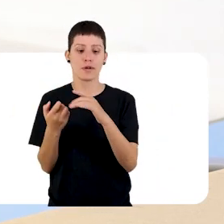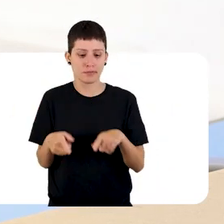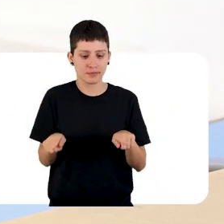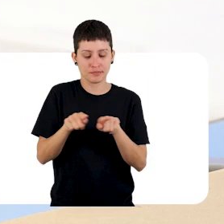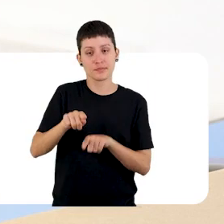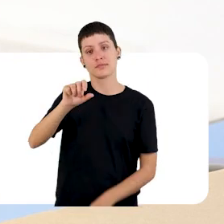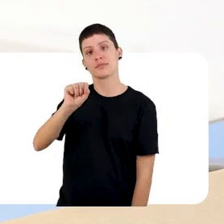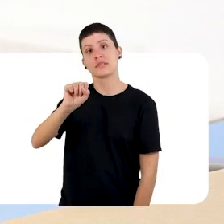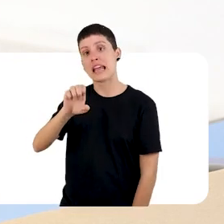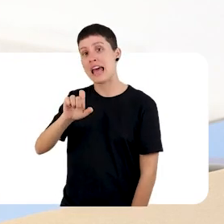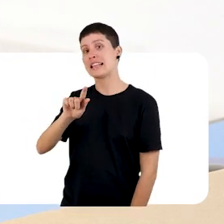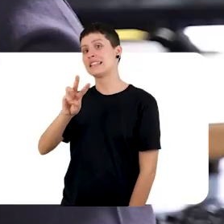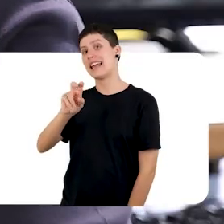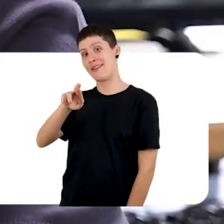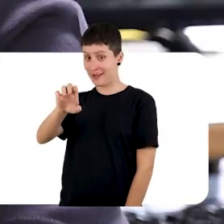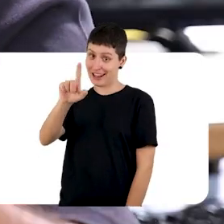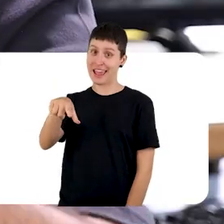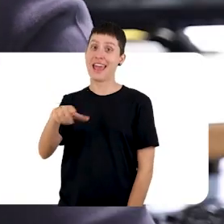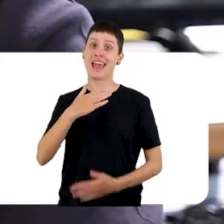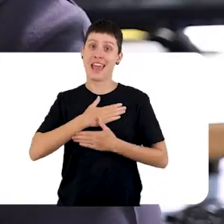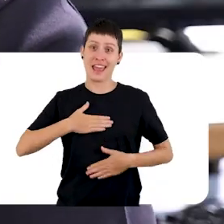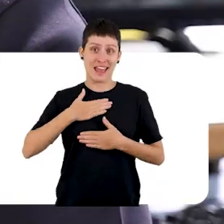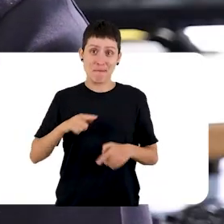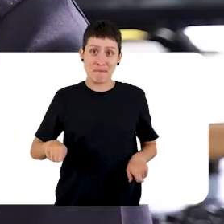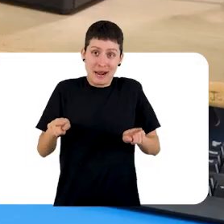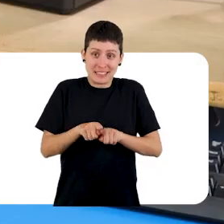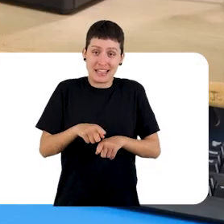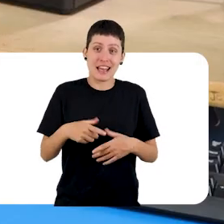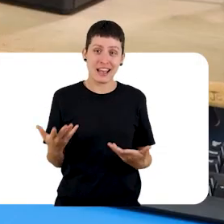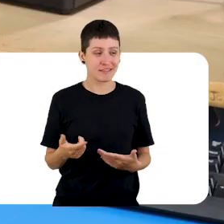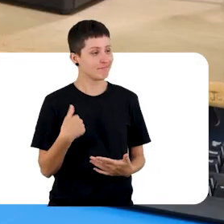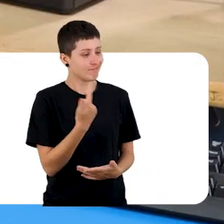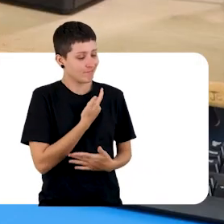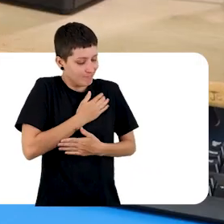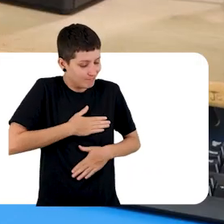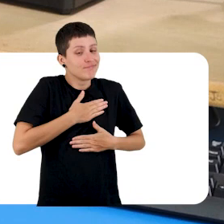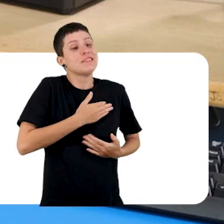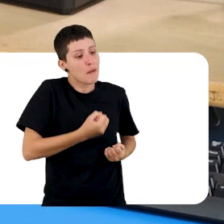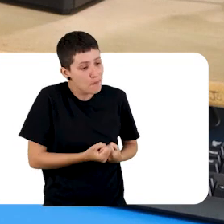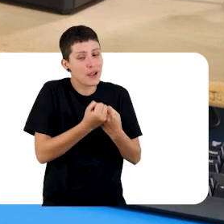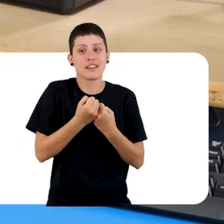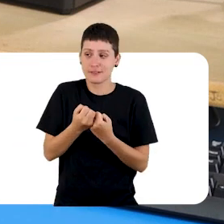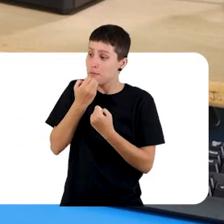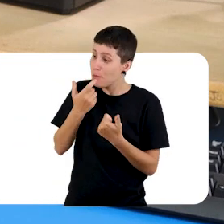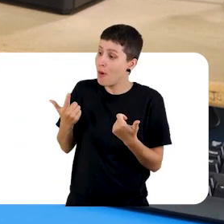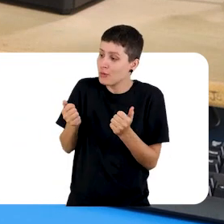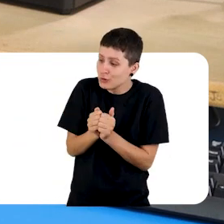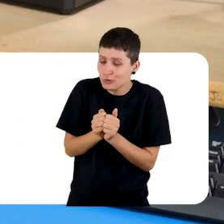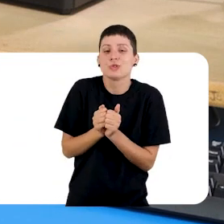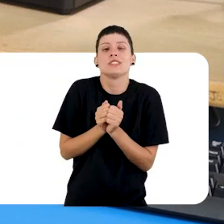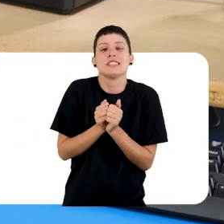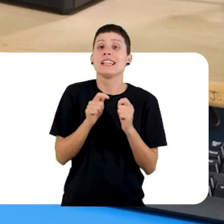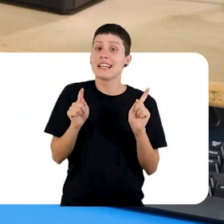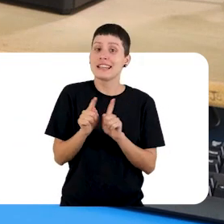inclusive a Segor também é uma das nossas parceiras. Sim, estamos, né, honrados, inclusive, de ajudar. Vai ser um prazer mesmo contar com vocês